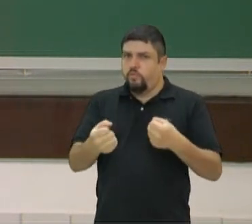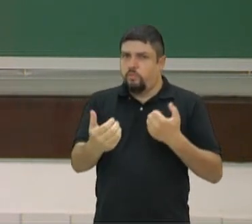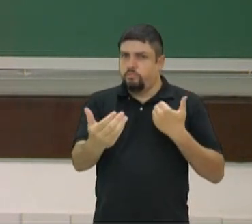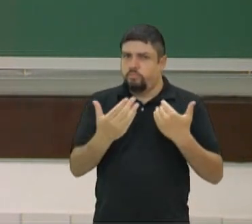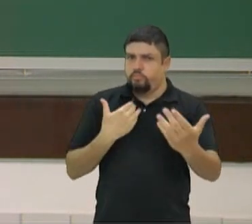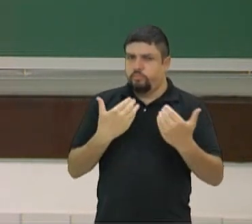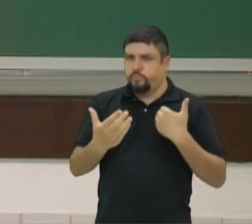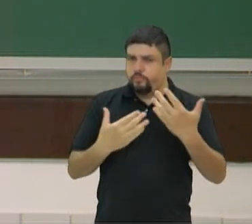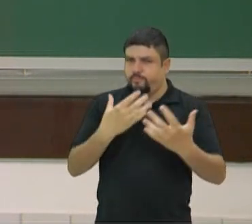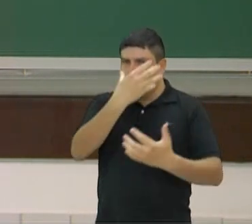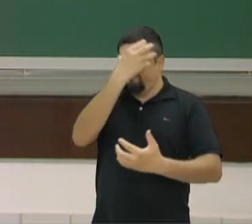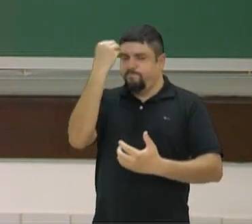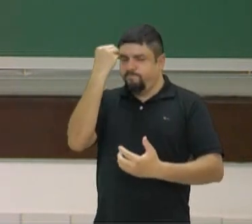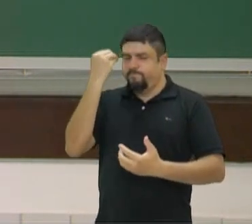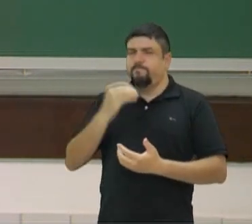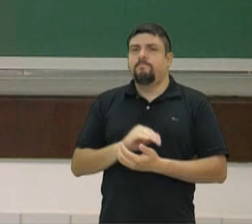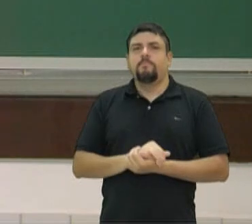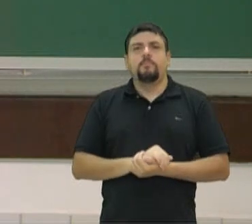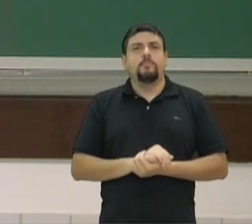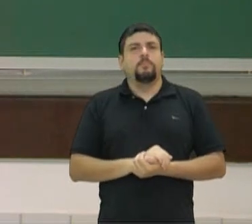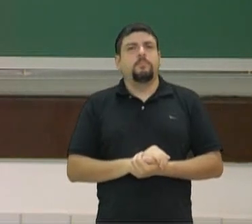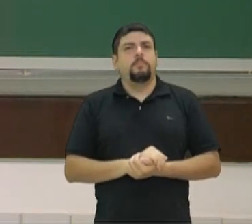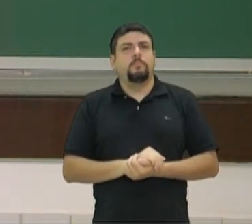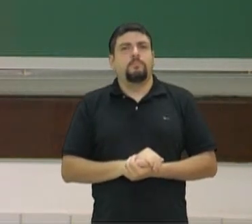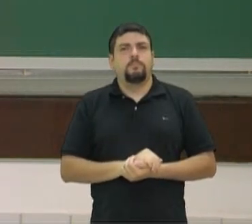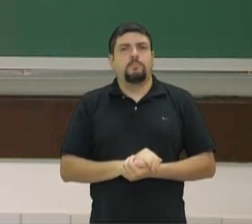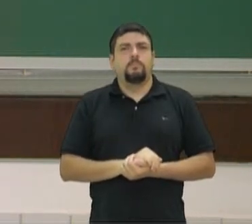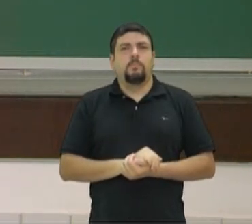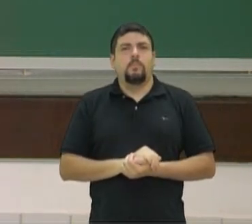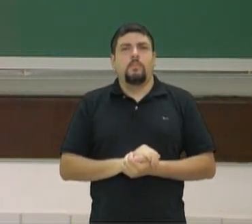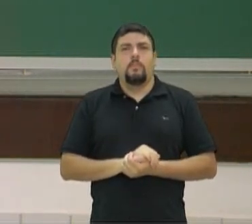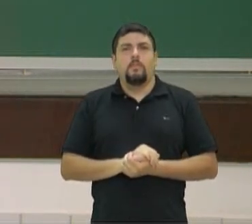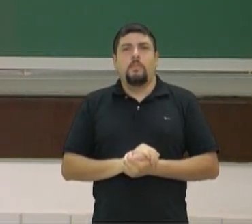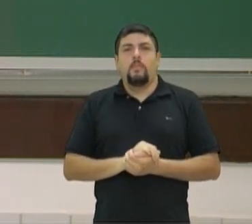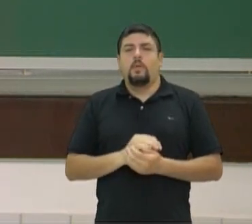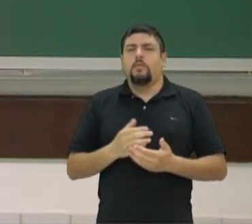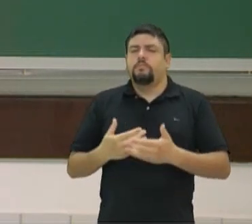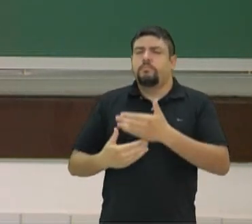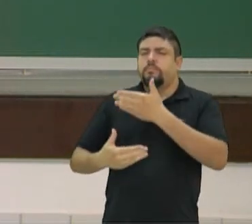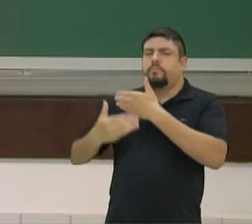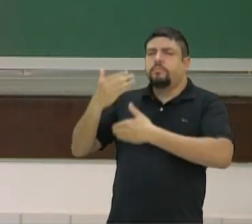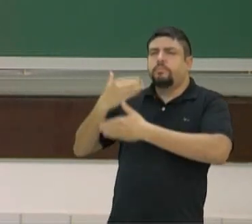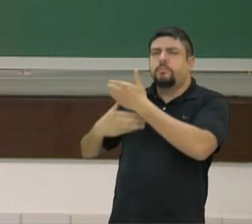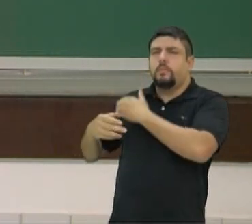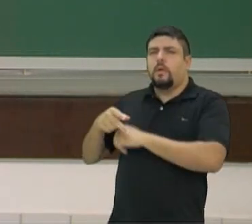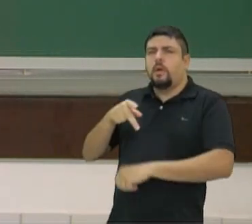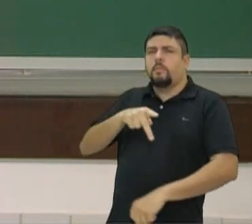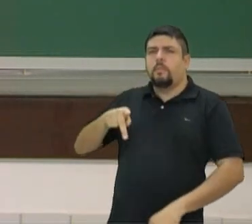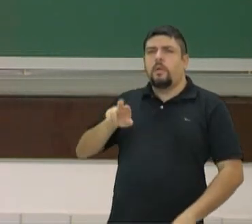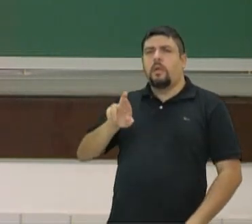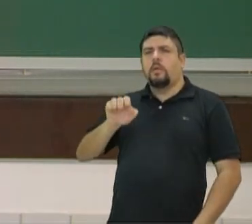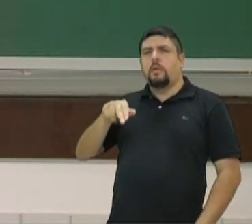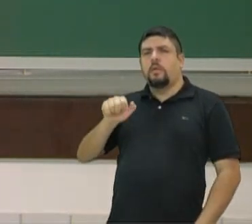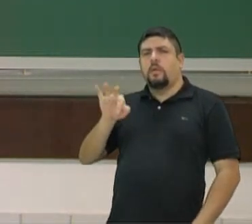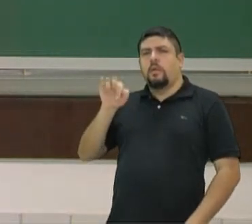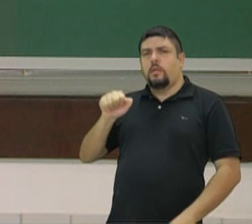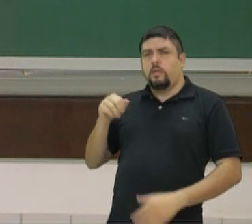esquecer disso, tá? Vamos ver o que a gente já viu lá com a professora Renata e o que a gente vai ver no dia de hoje. Muito